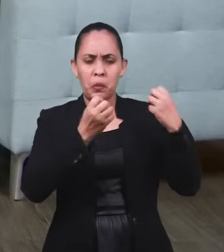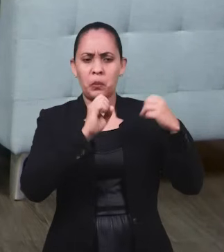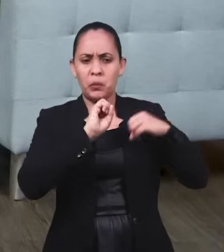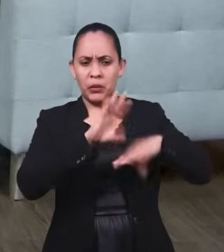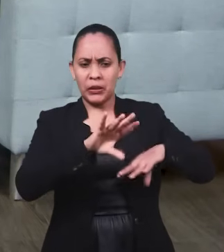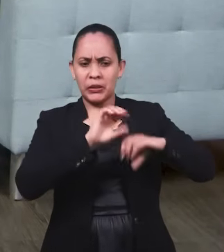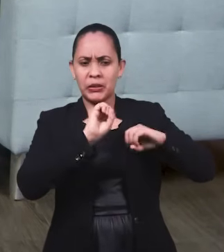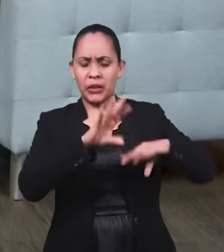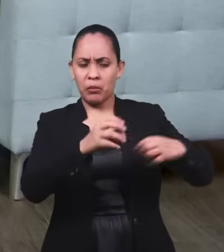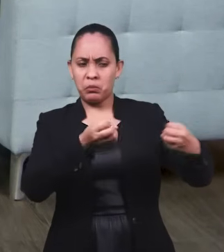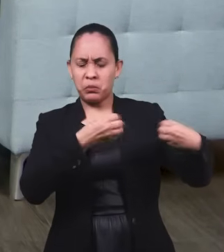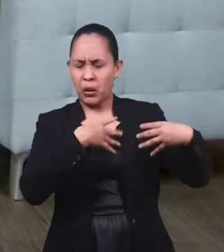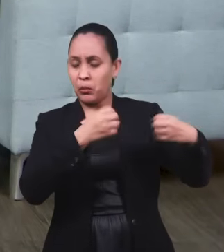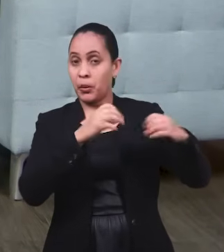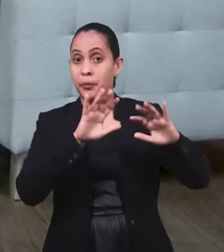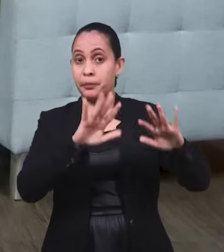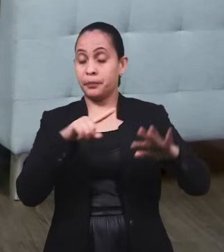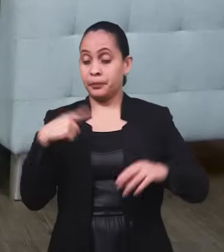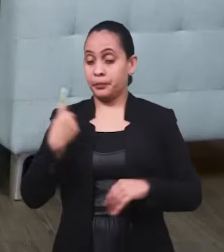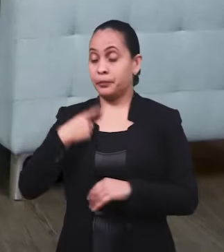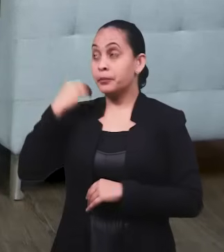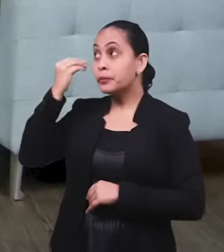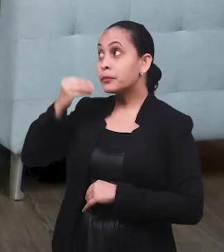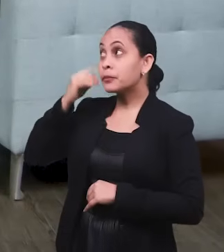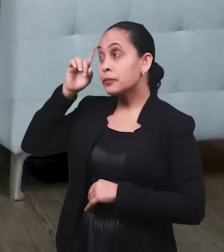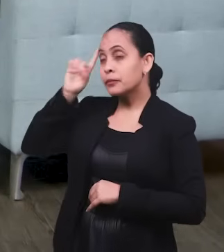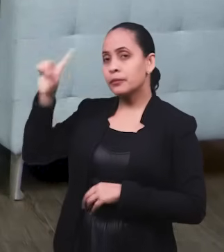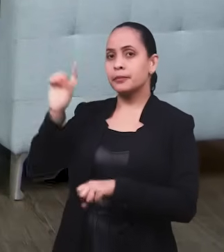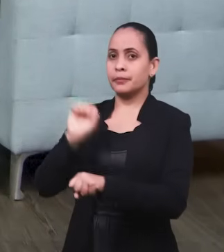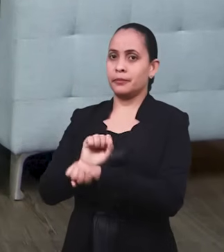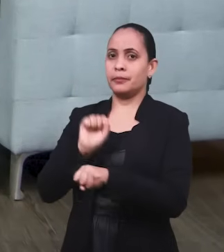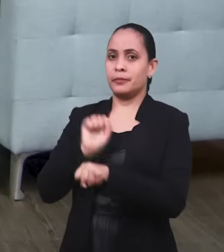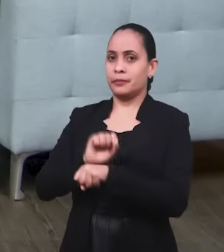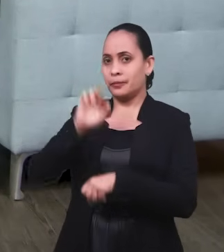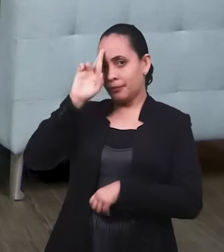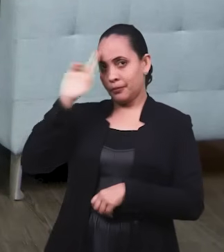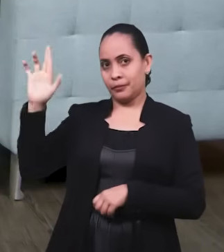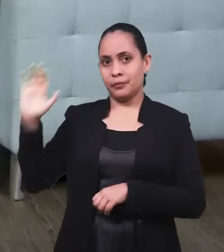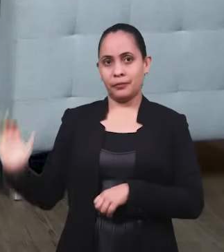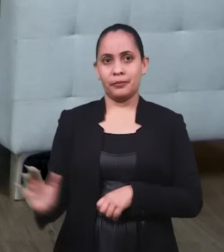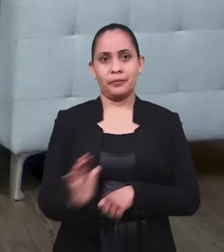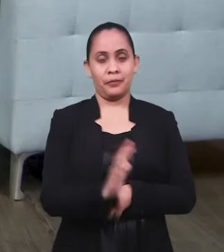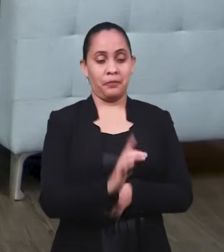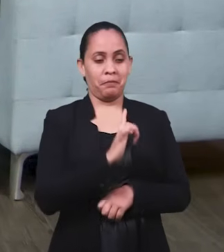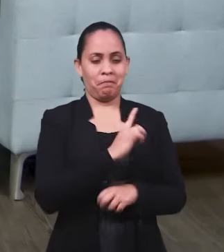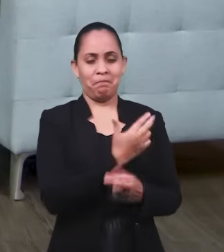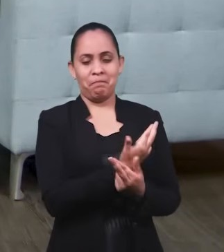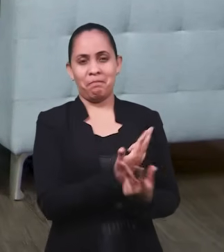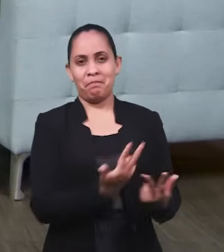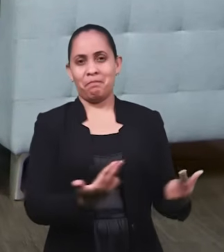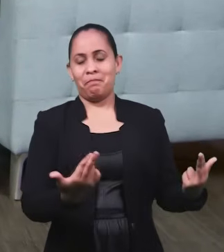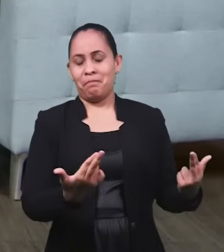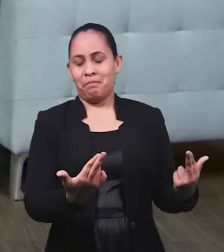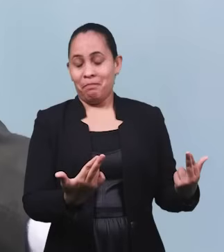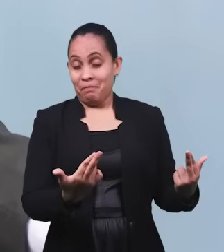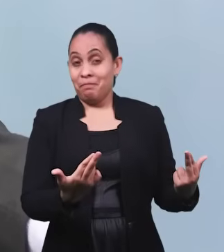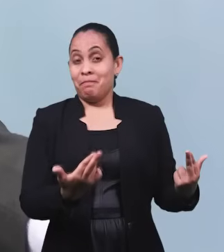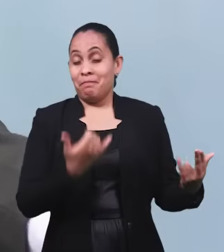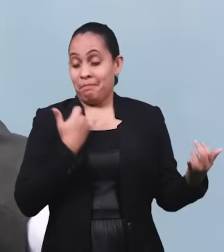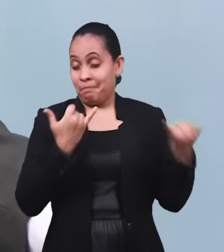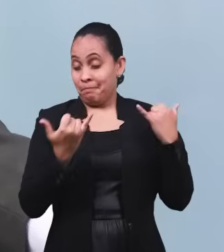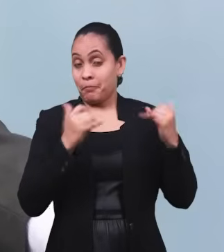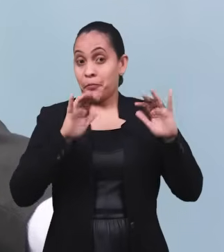ensinar, falar, mas nós temos a nossa experiência que é esperar no Senhor. Há muitas vozes, muitos ruídos, mas uma